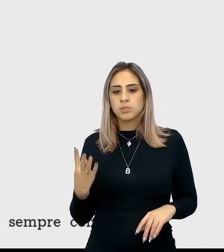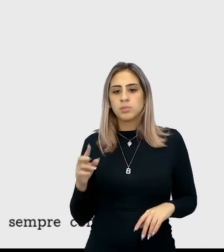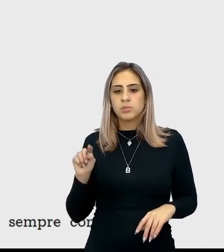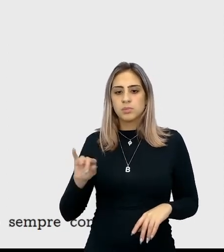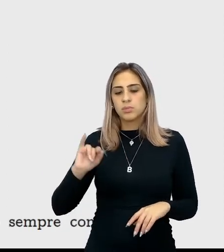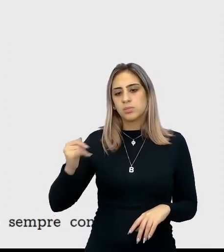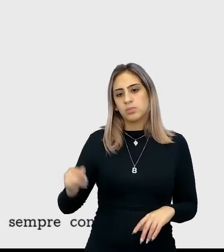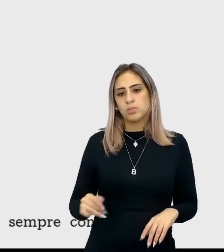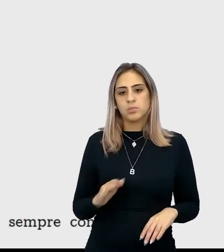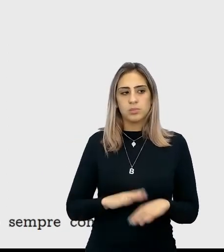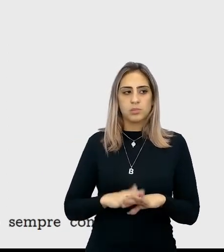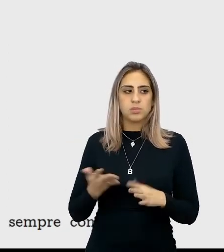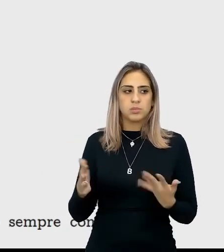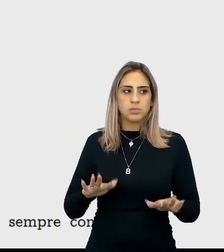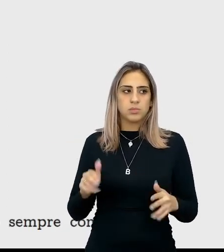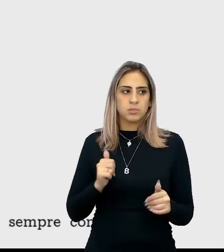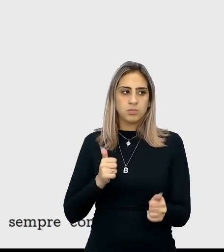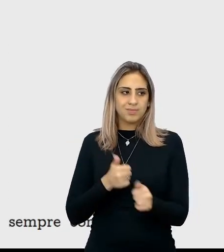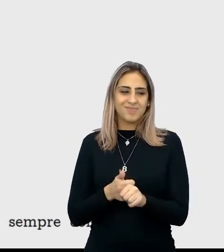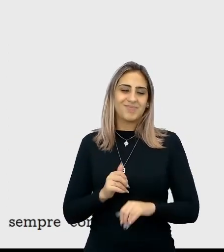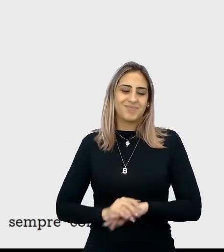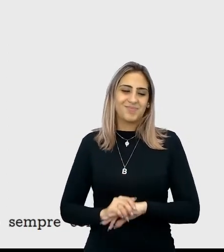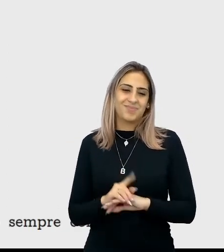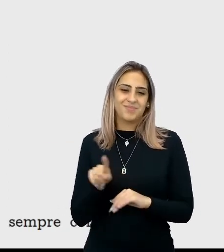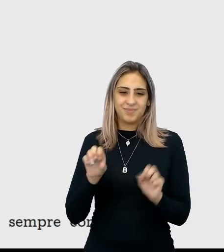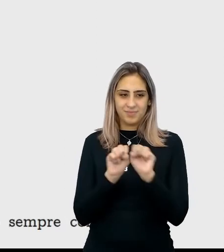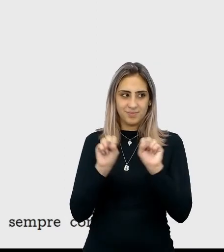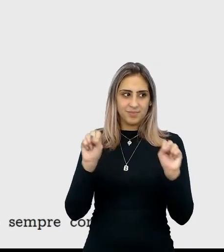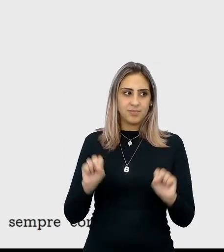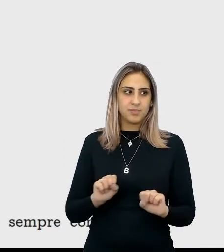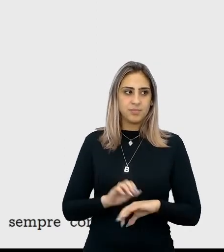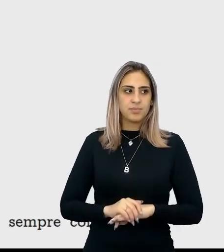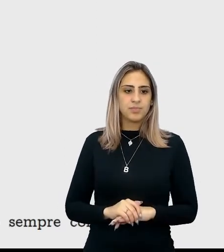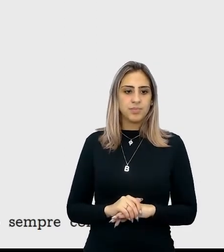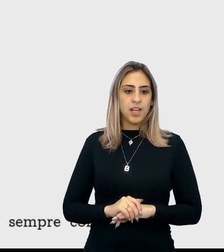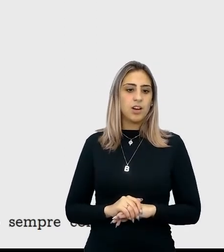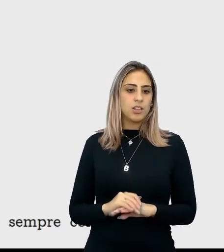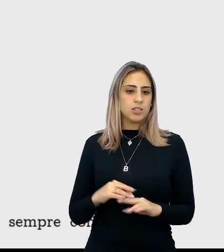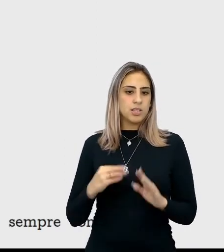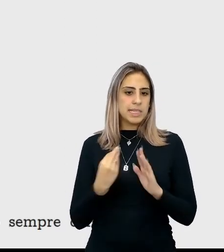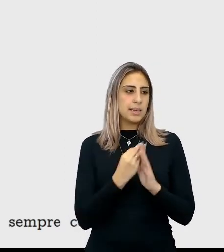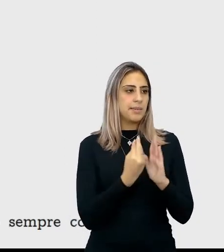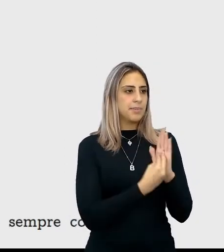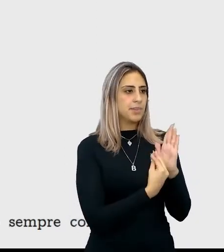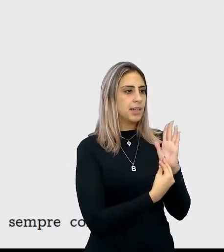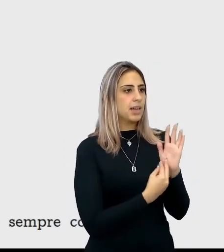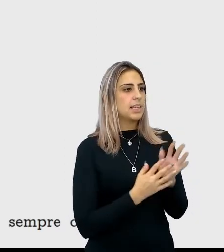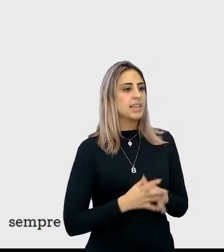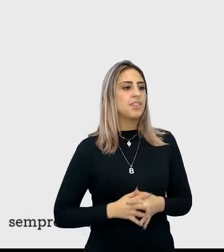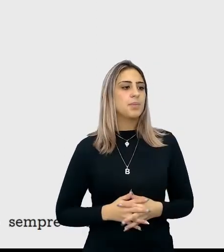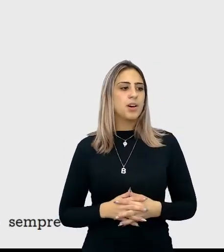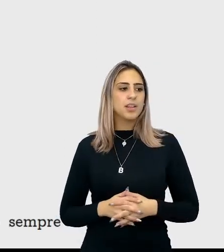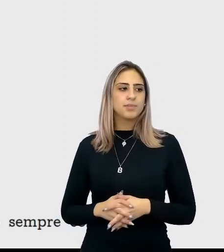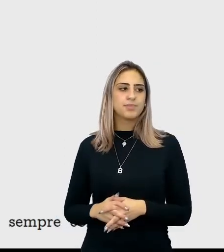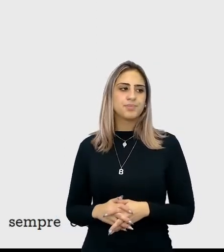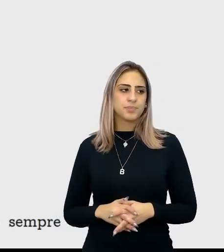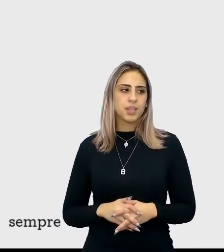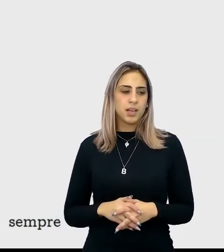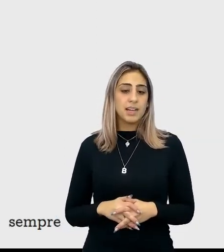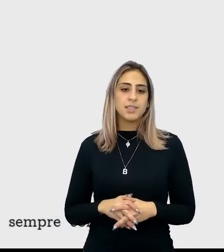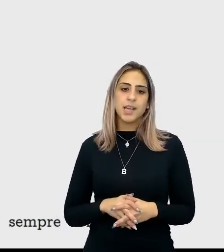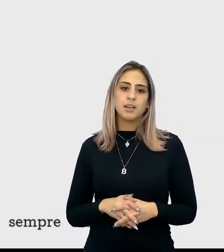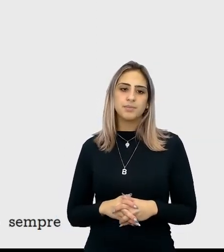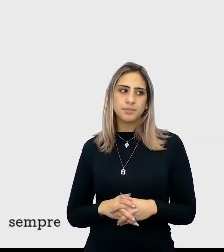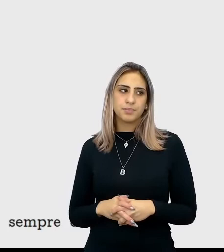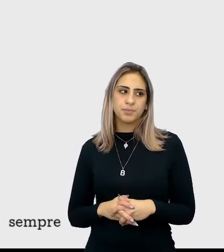de juros, mais ou menos aproximadamente. Nesse sistema americano, a gente tem 60 mil de juros, tá vendo? Ele só paga no final, sendo